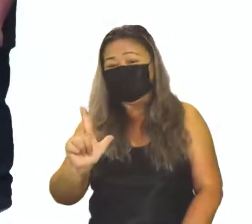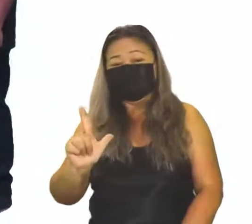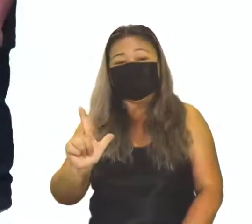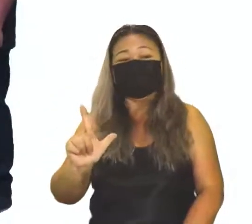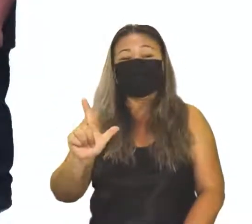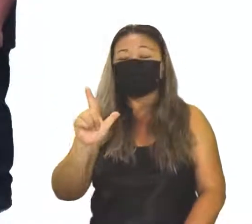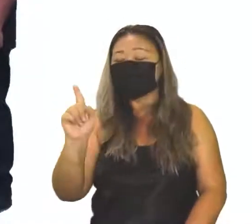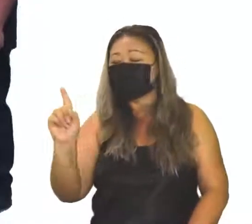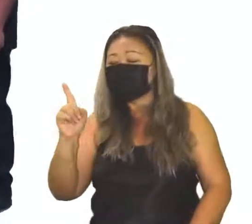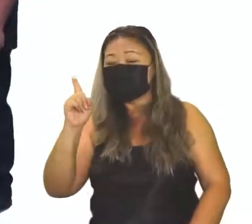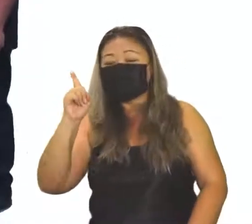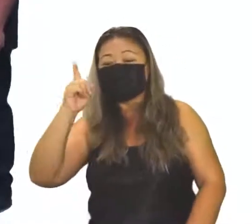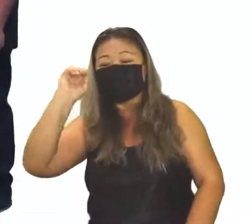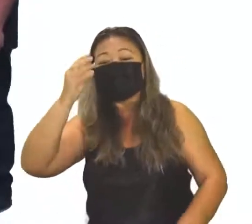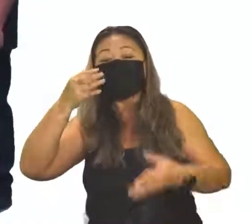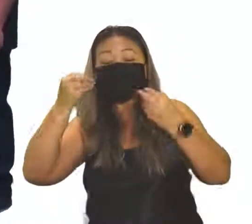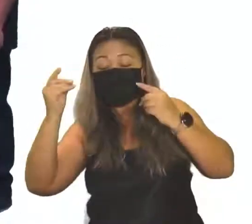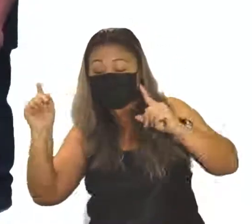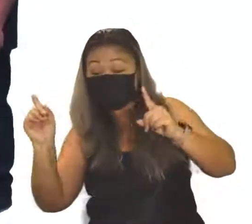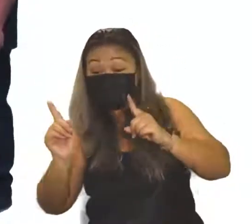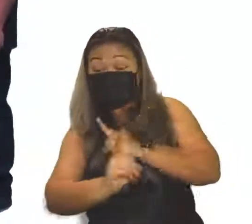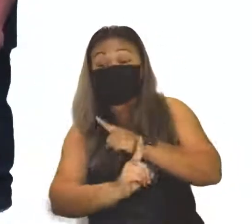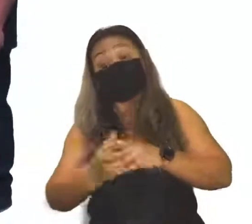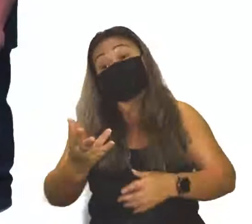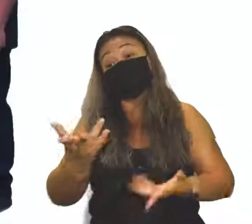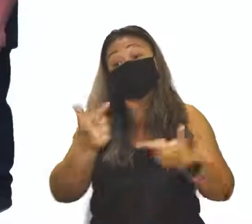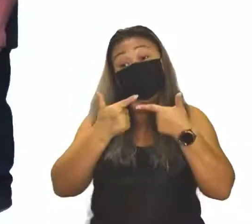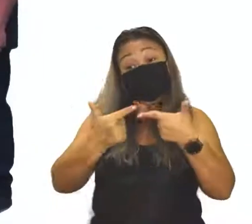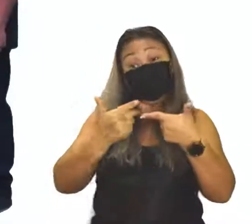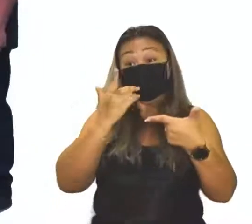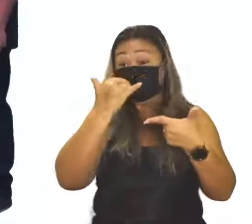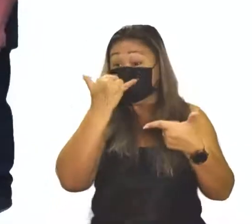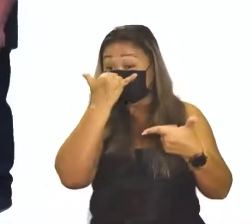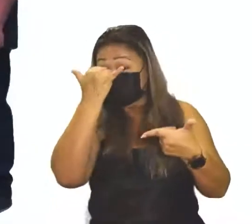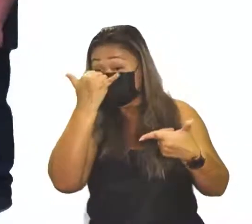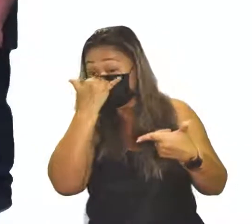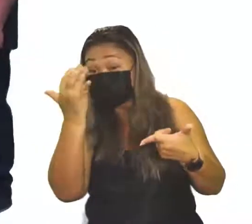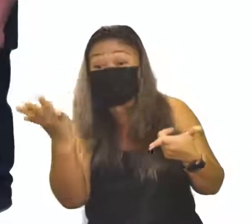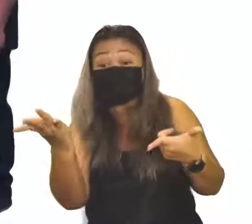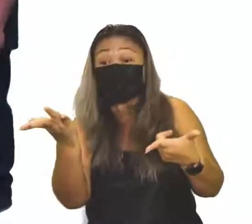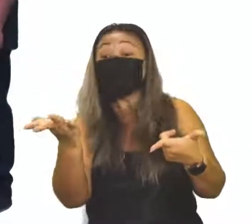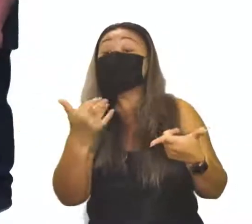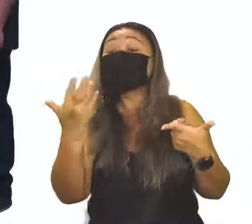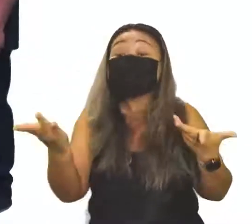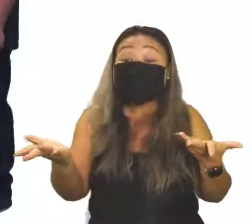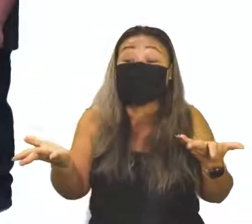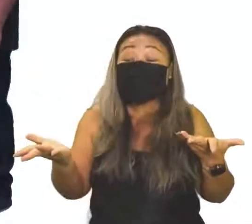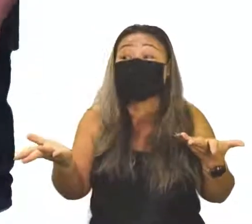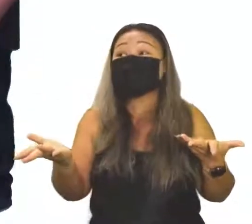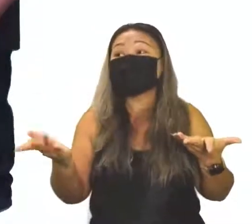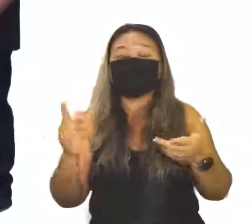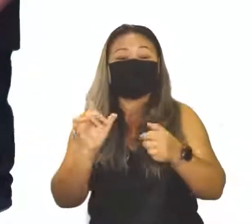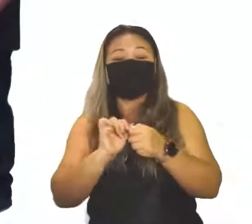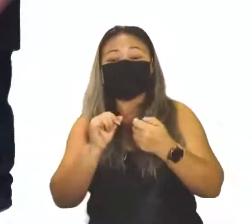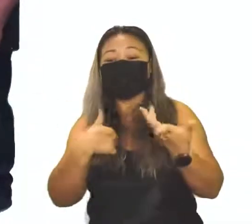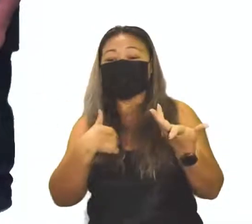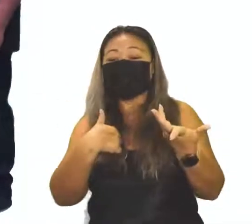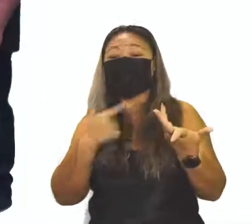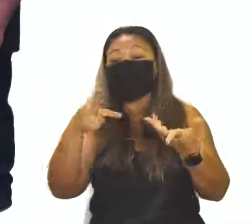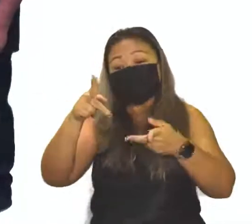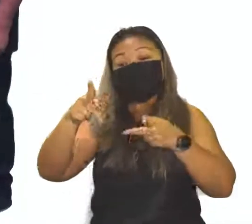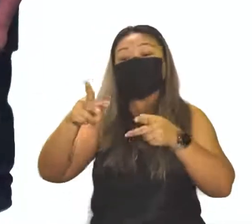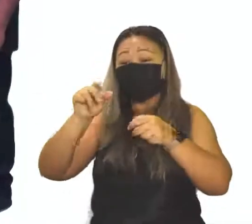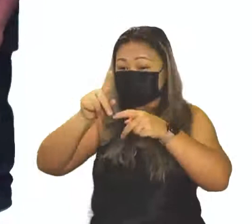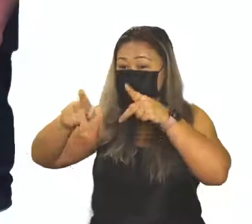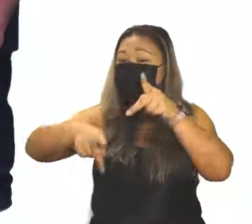passar na sua frente, traz sorte ou azar? Quem tem essa superstição, né? Essa é do senso comum,